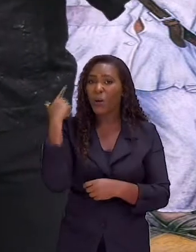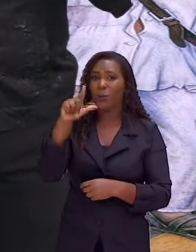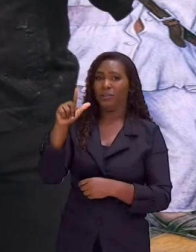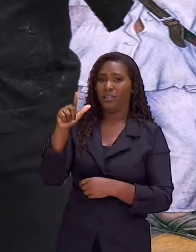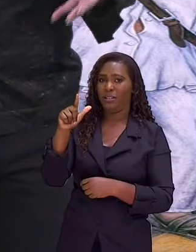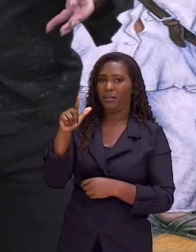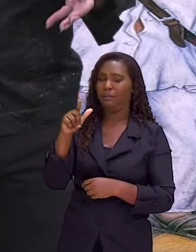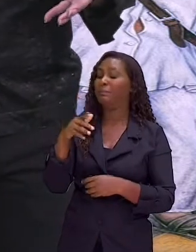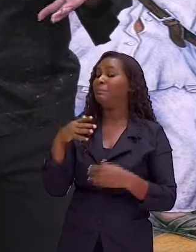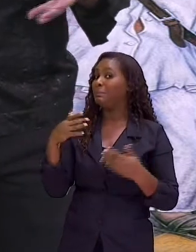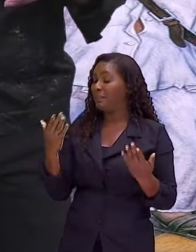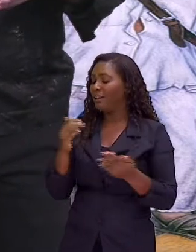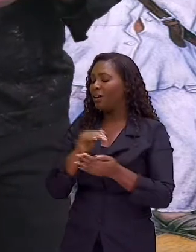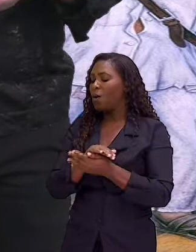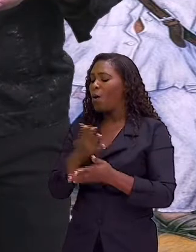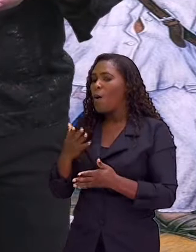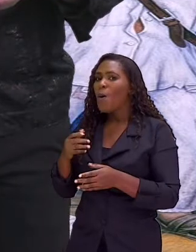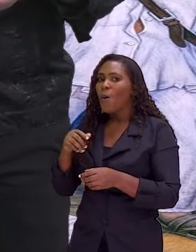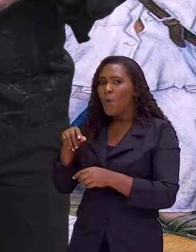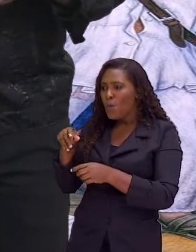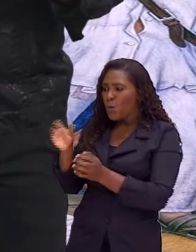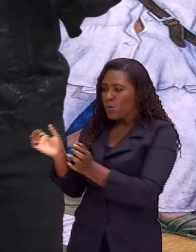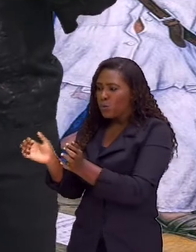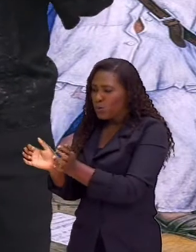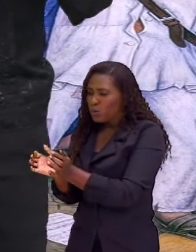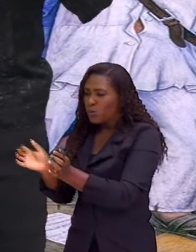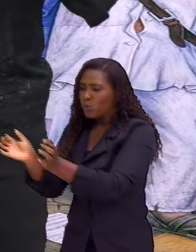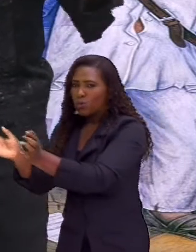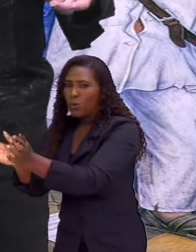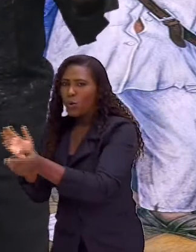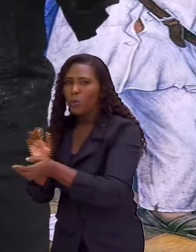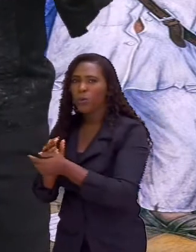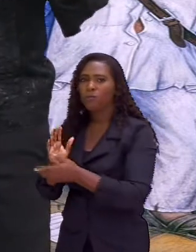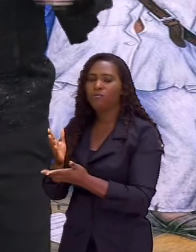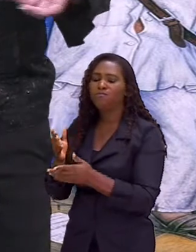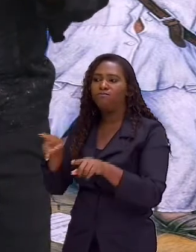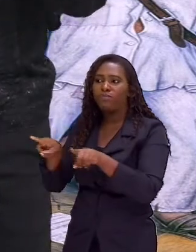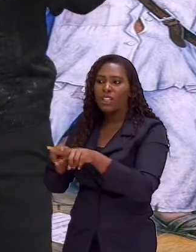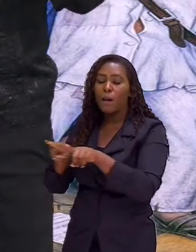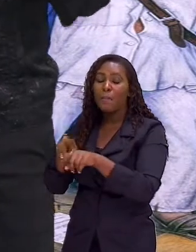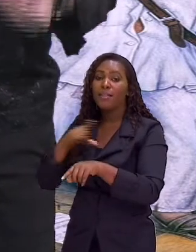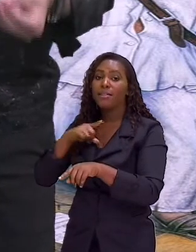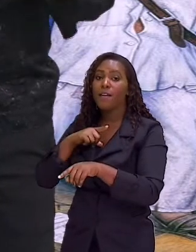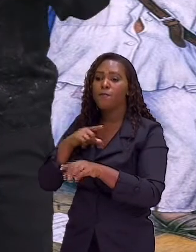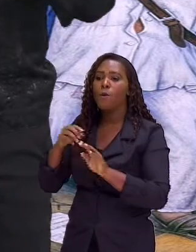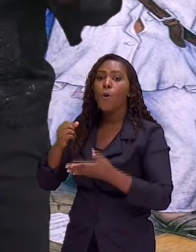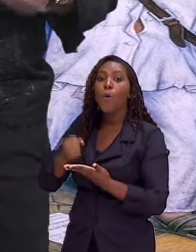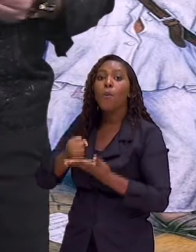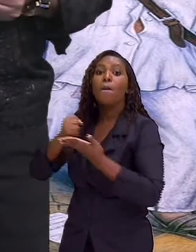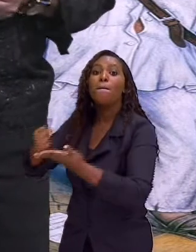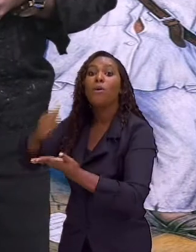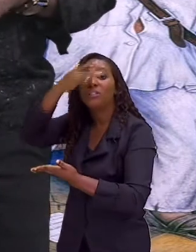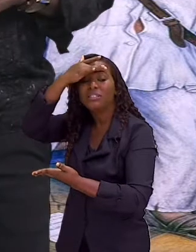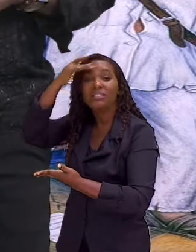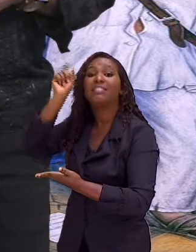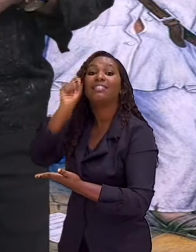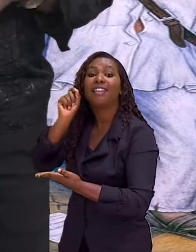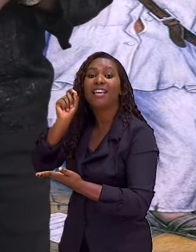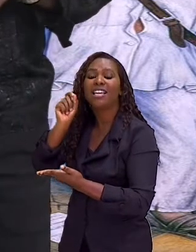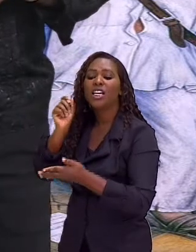tropas coloniais espanholas, a revolta foi controlada e Hidalgo foi preso e condenado à